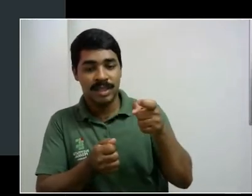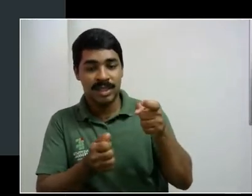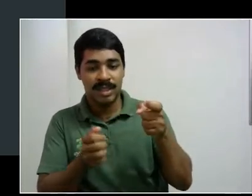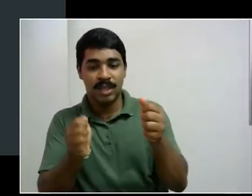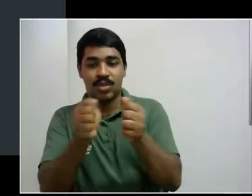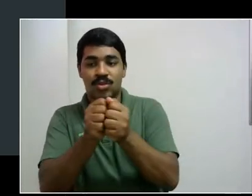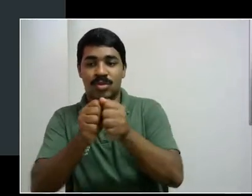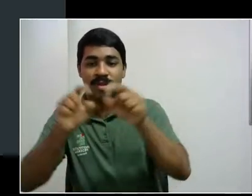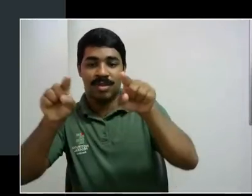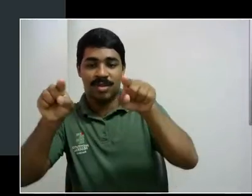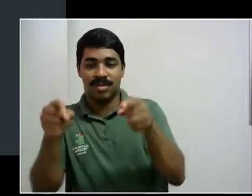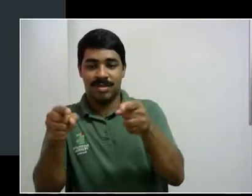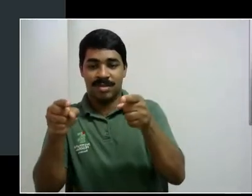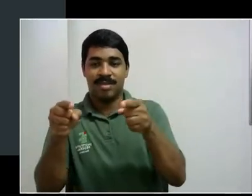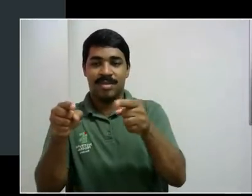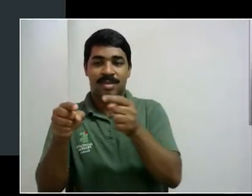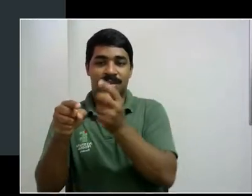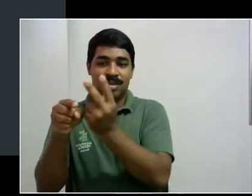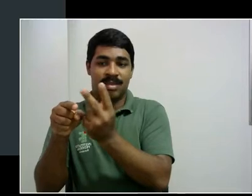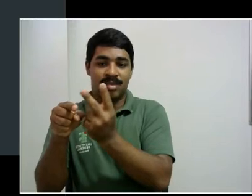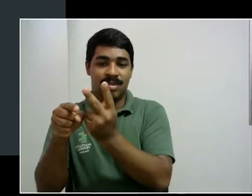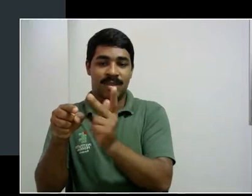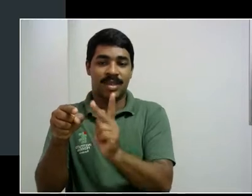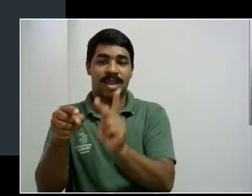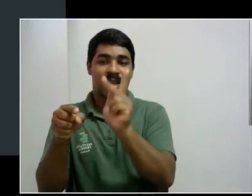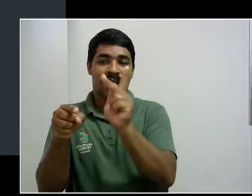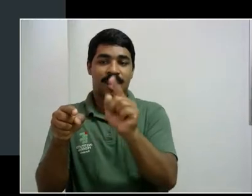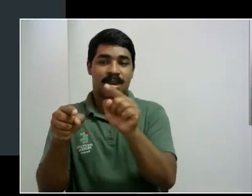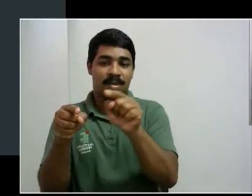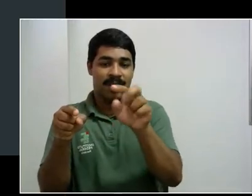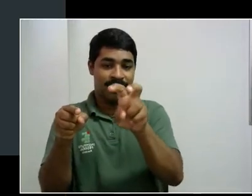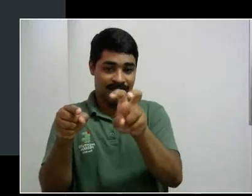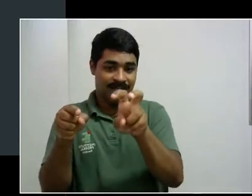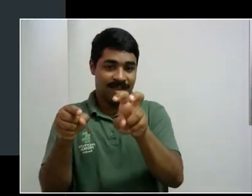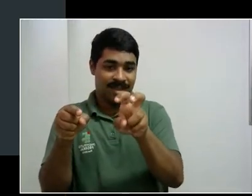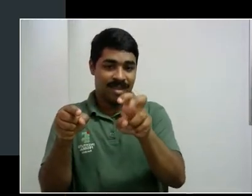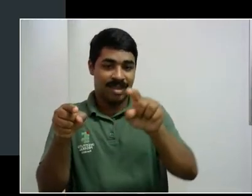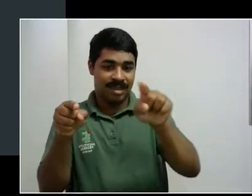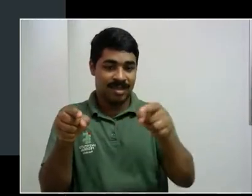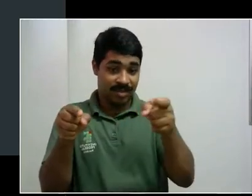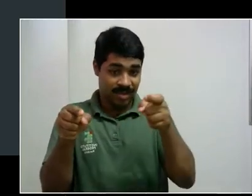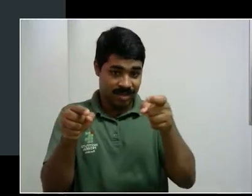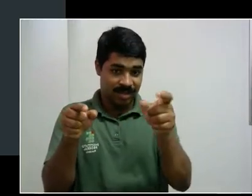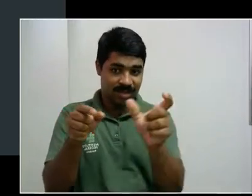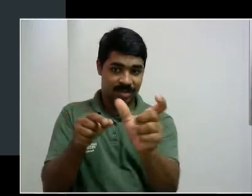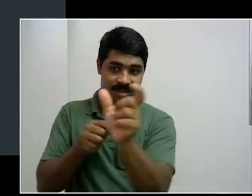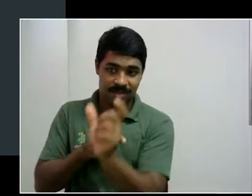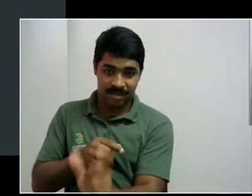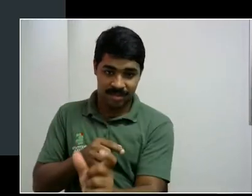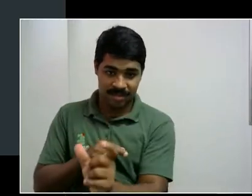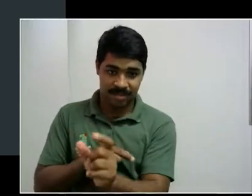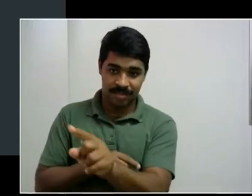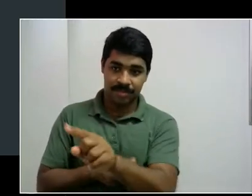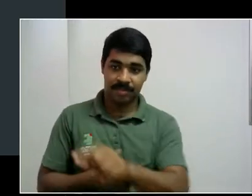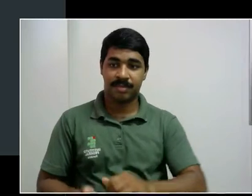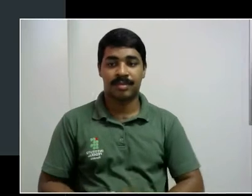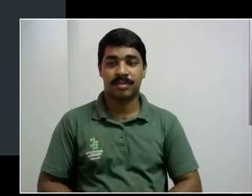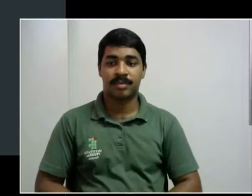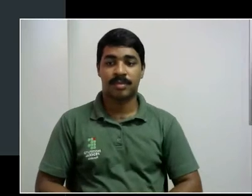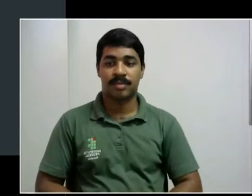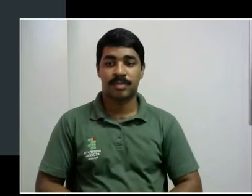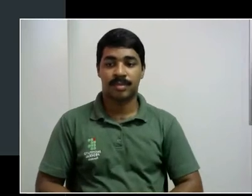Todo esse valor, tudo que está dentro do parênteses aí. Então, o nosso valor do coeficiente angular, nesse caso, ele vale 2k menos 5. Então,